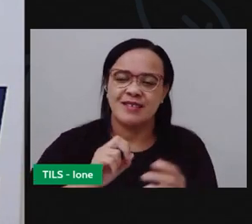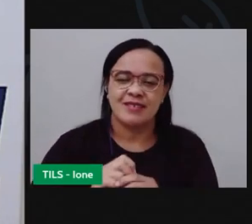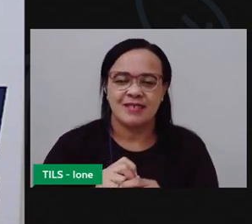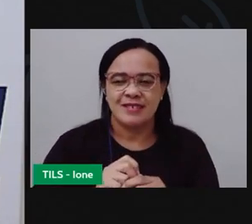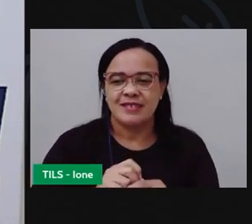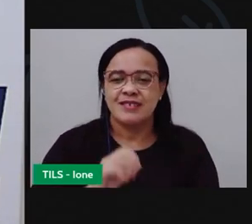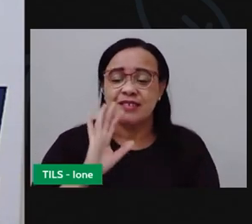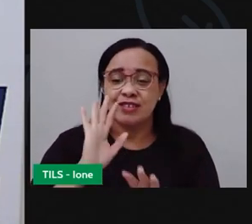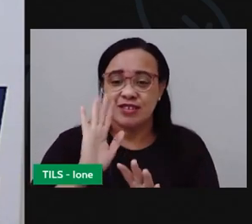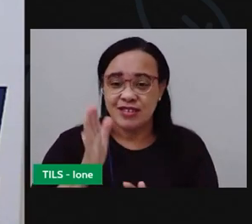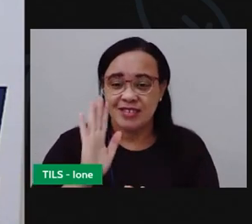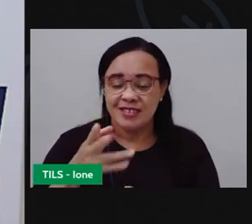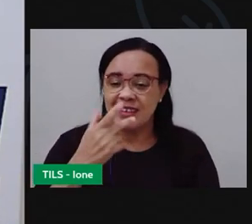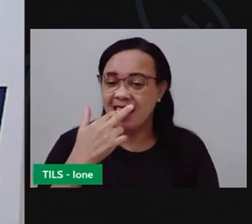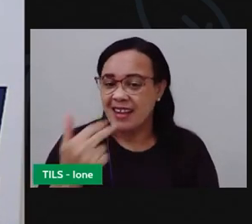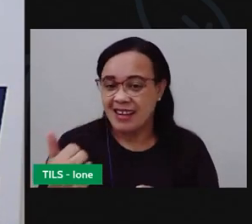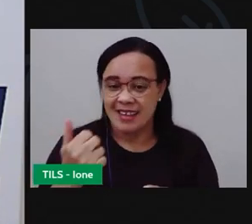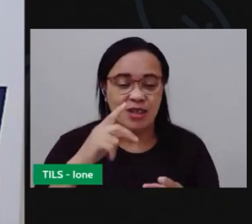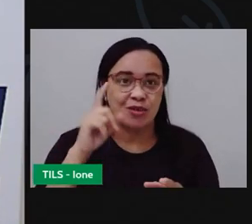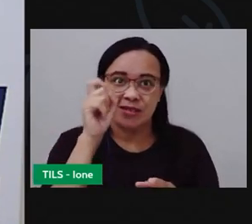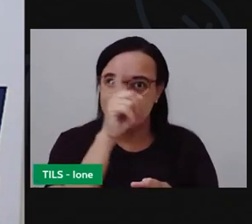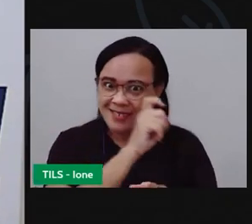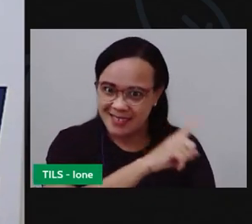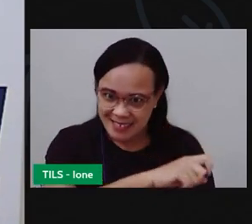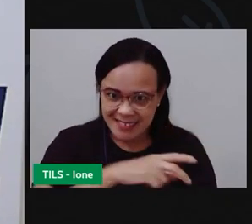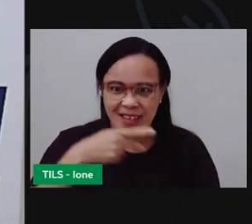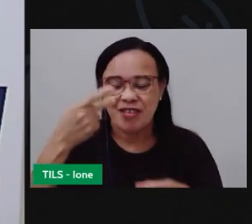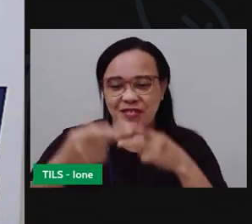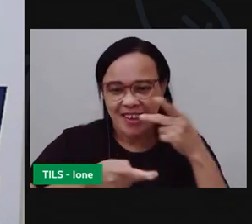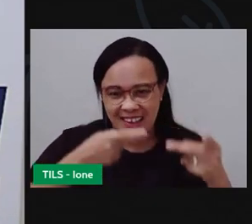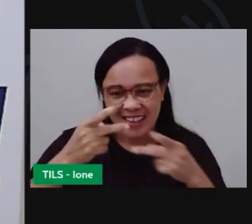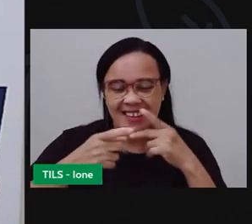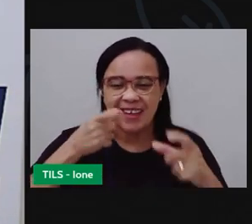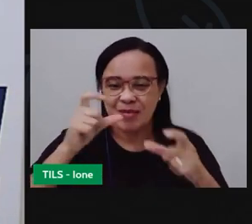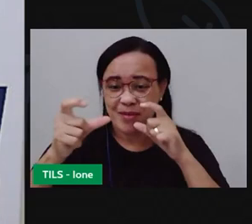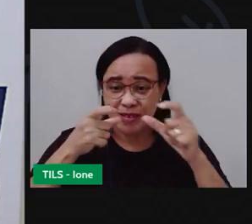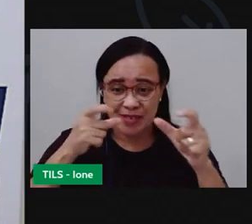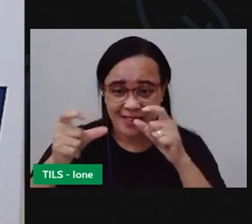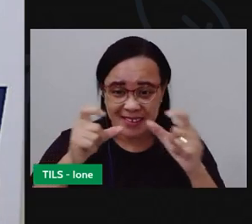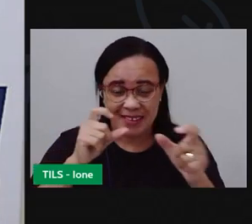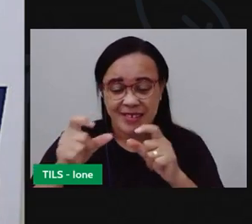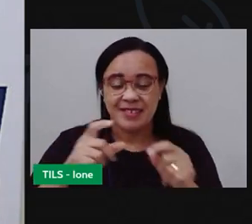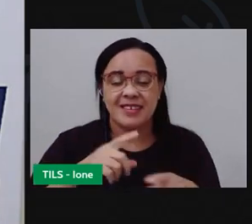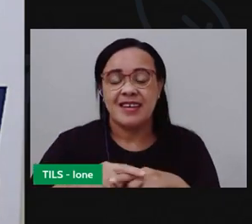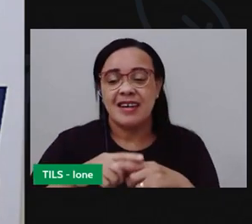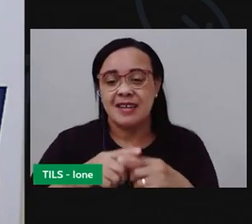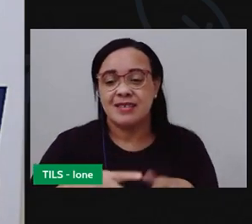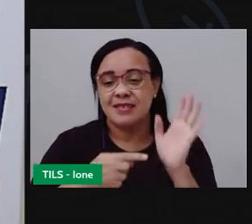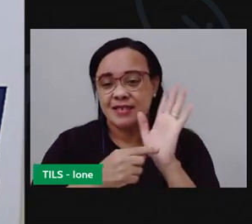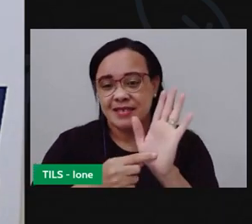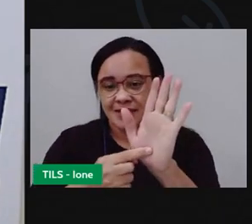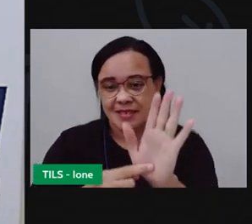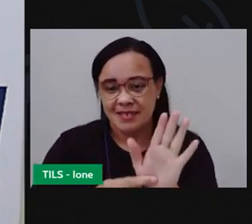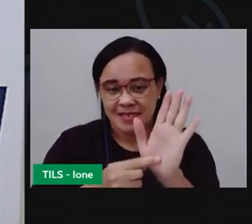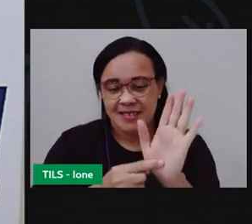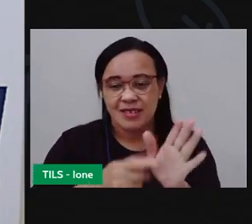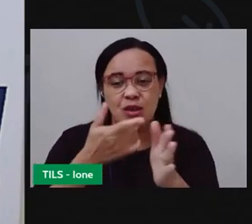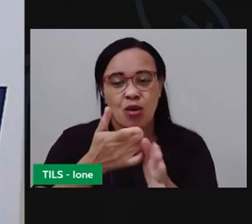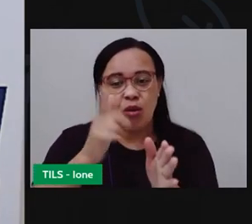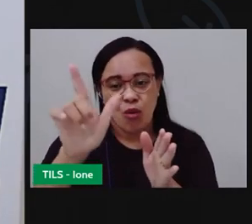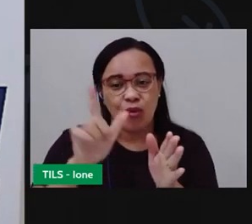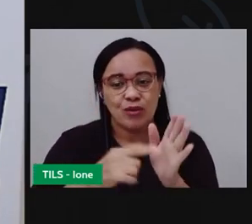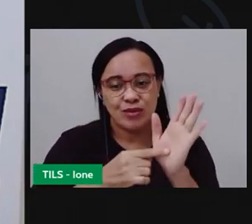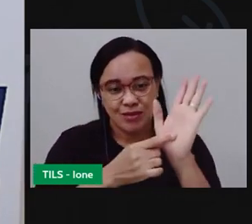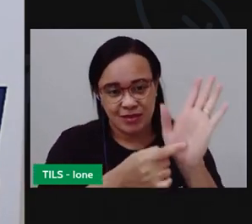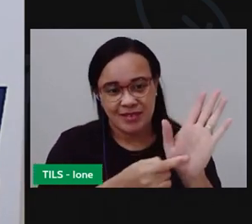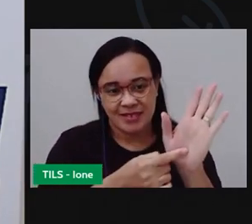algumas alguns trava-línguas que tem esse livro e eu vou para mostrar outro esse livro aqui